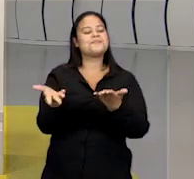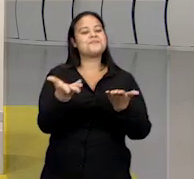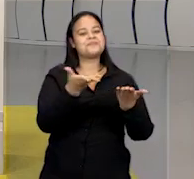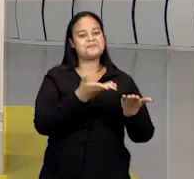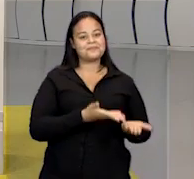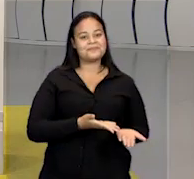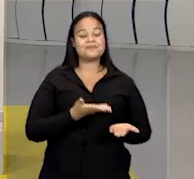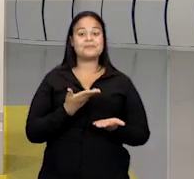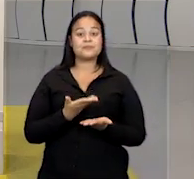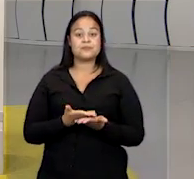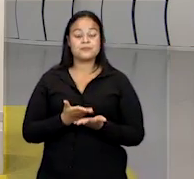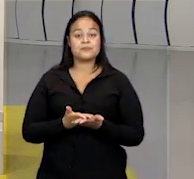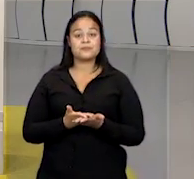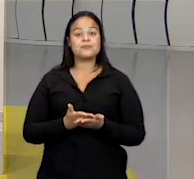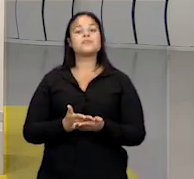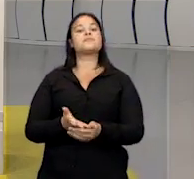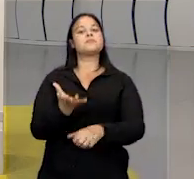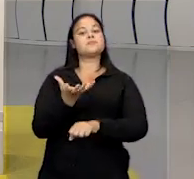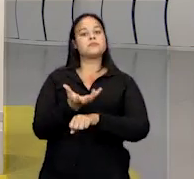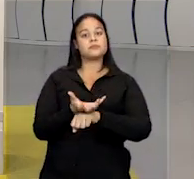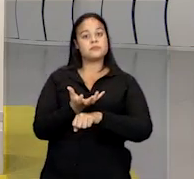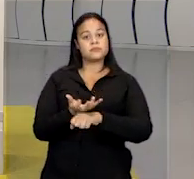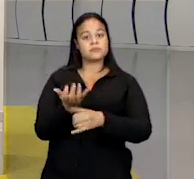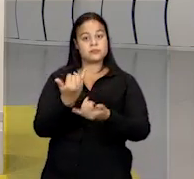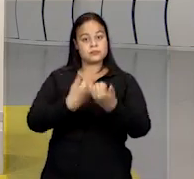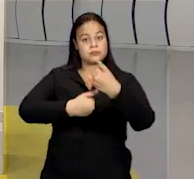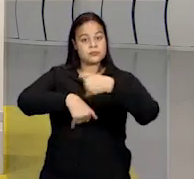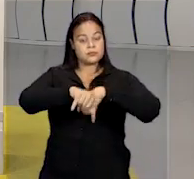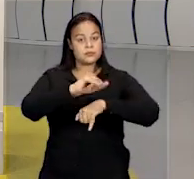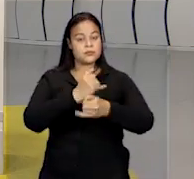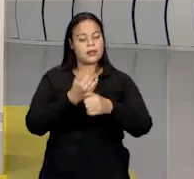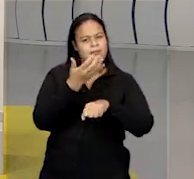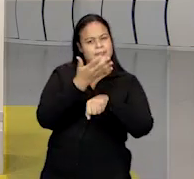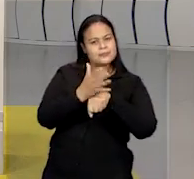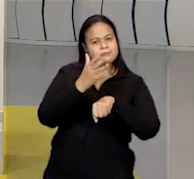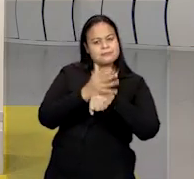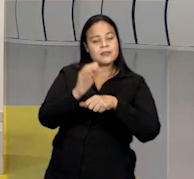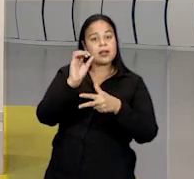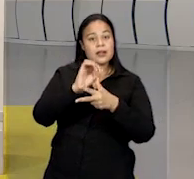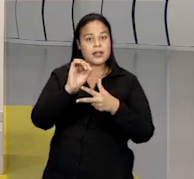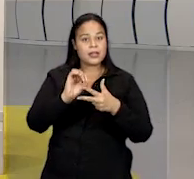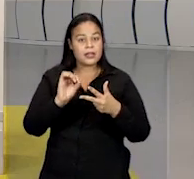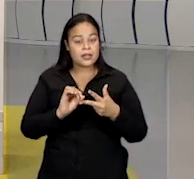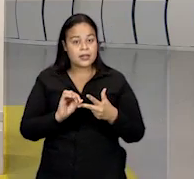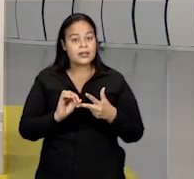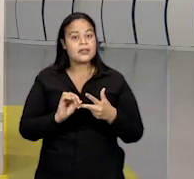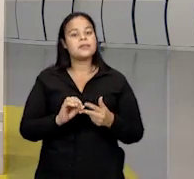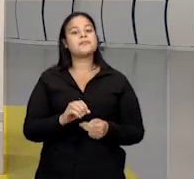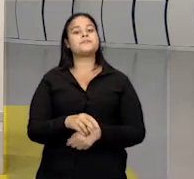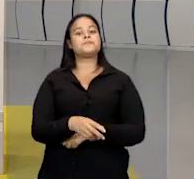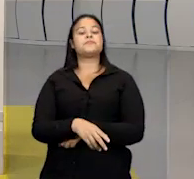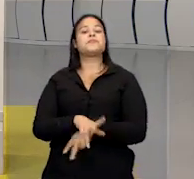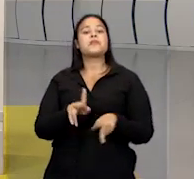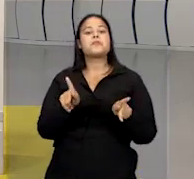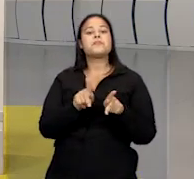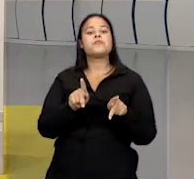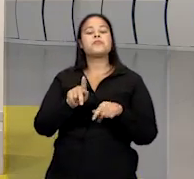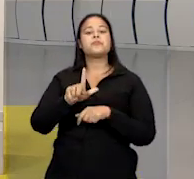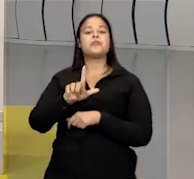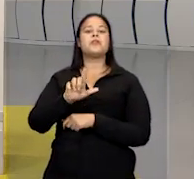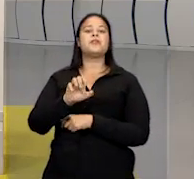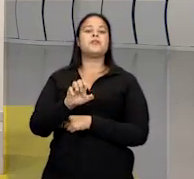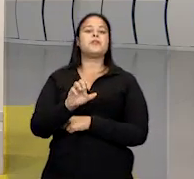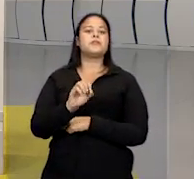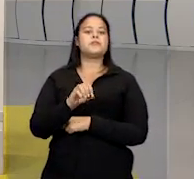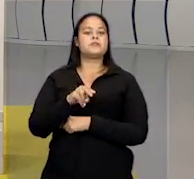de Química preparatória para o Enem. Eu sou o professor Leonardo Medeiros e vou estar com vocês,